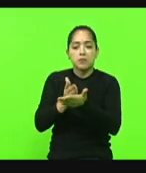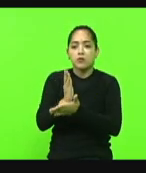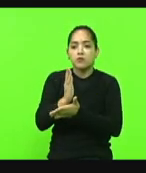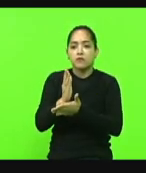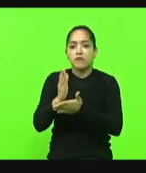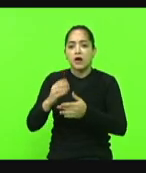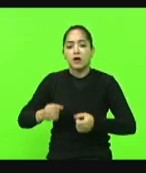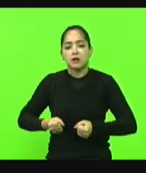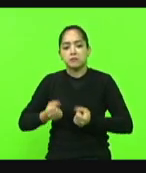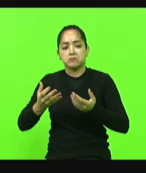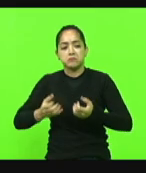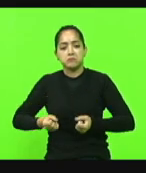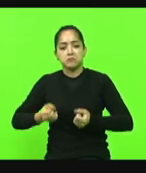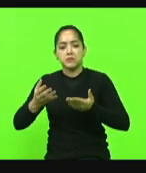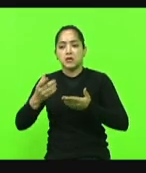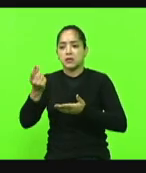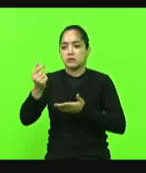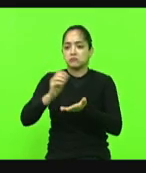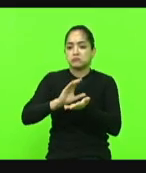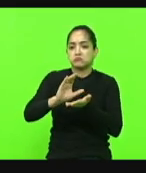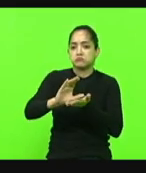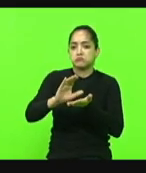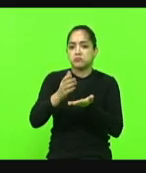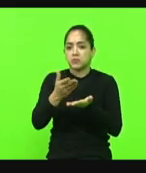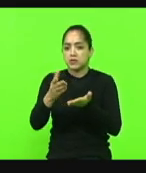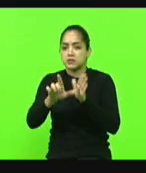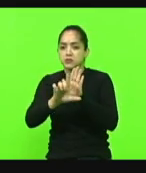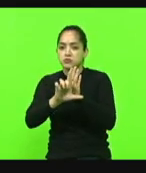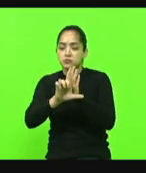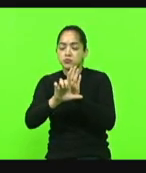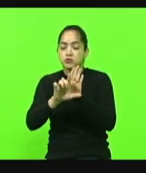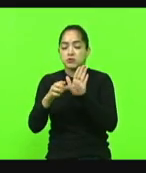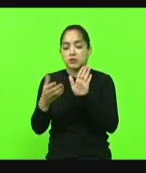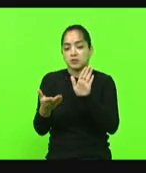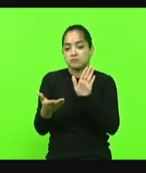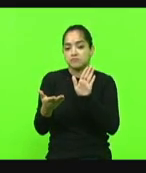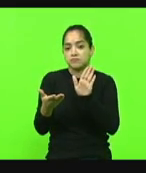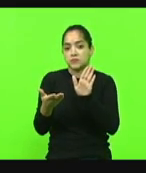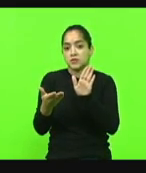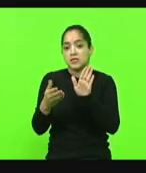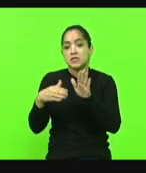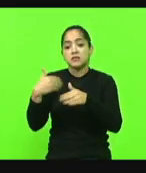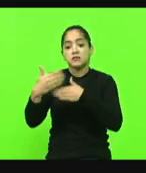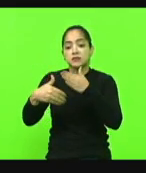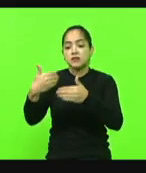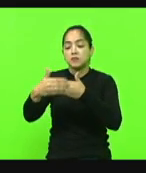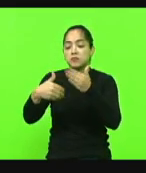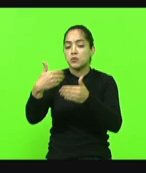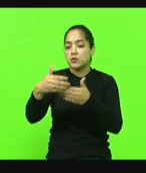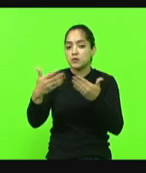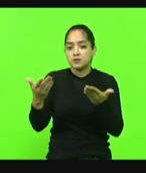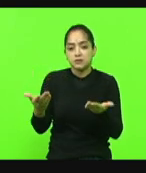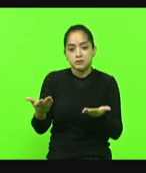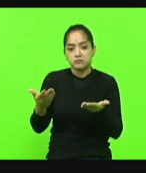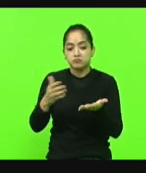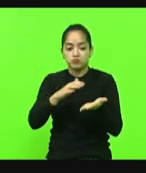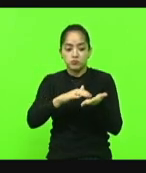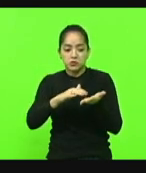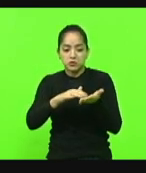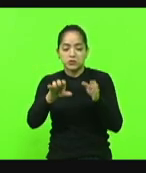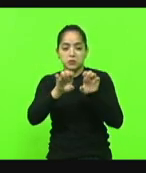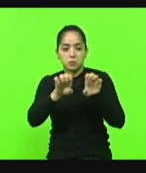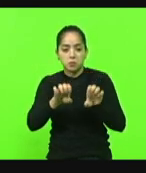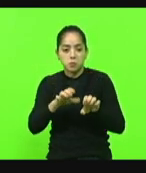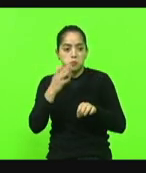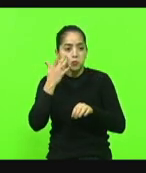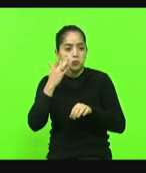dinheiro e recursos para esse tipo de lei aqui nessa casa, se depois o secretário da Infraestrutura, não sei